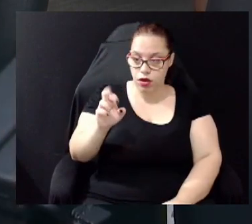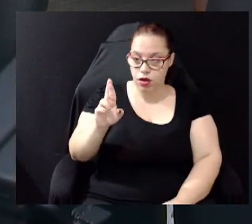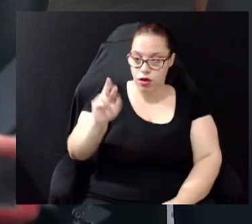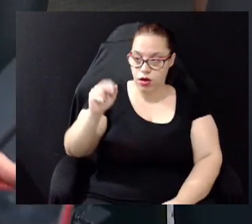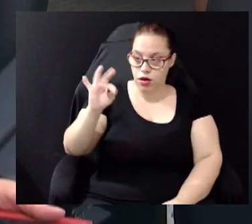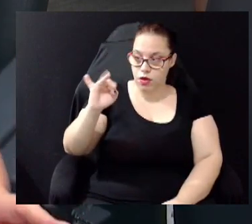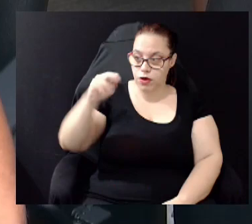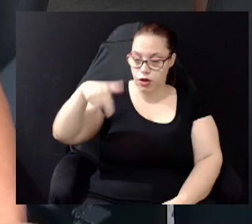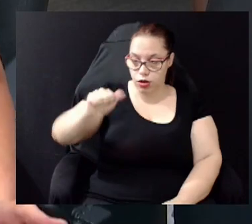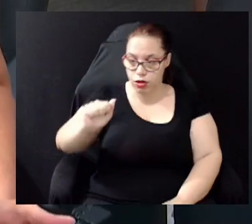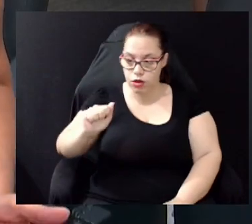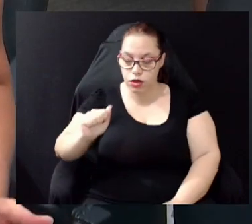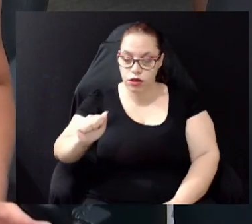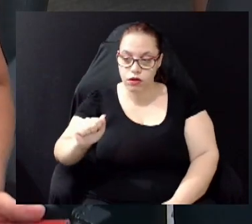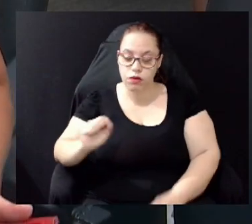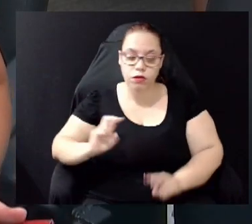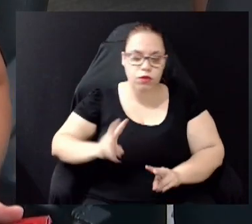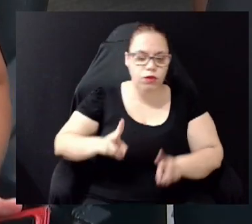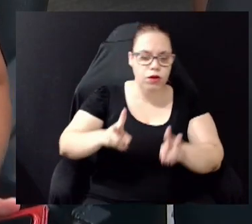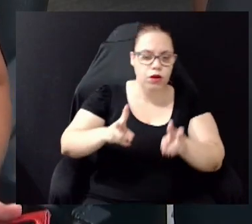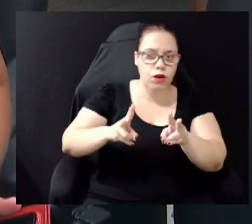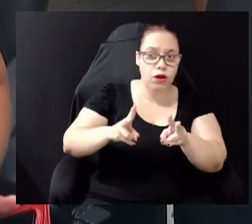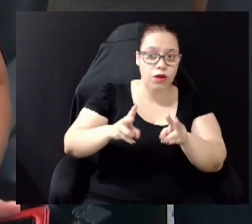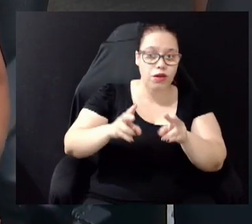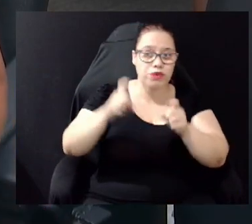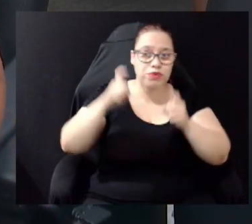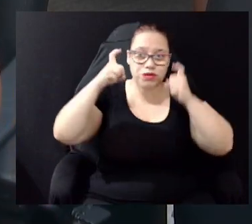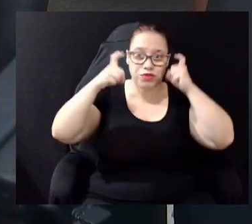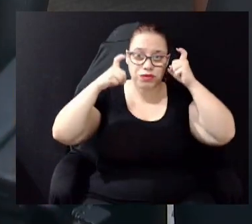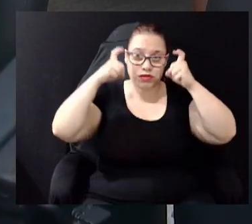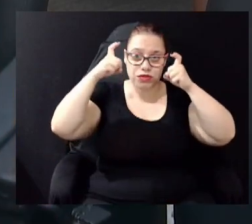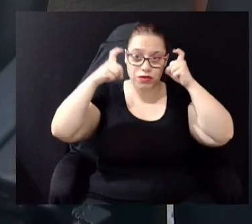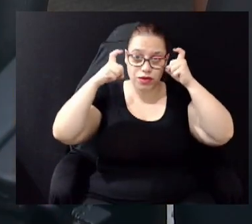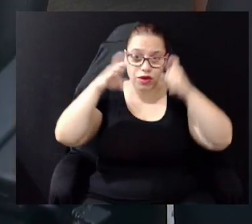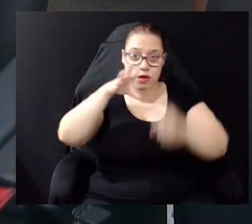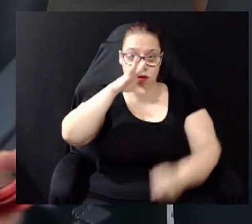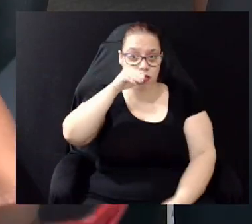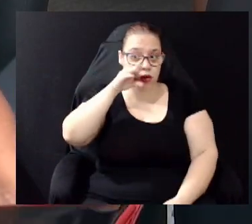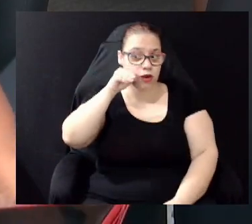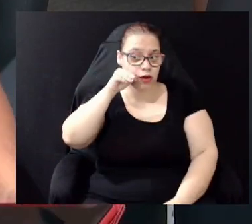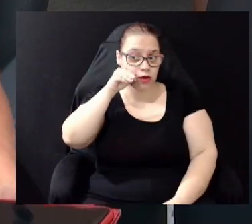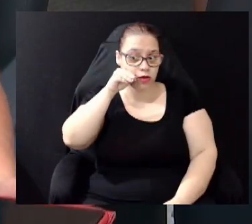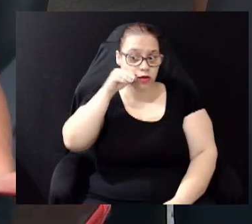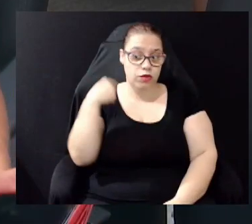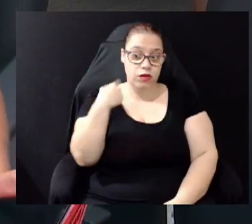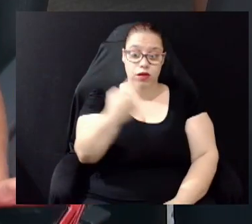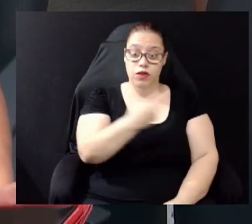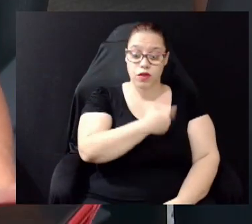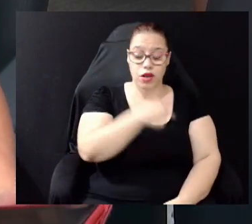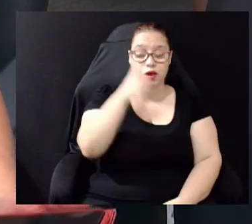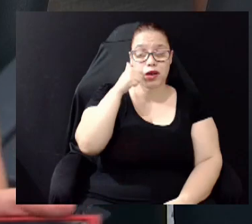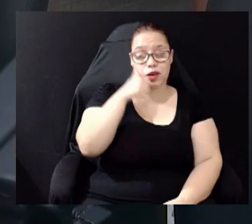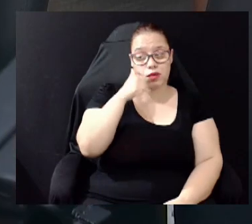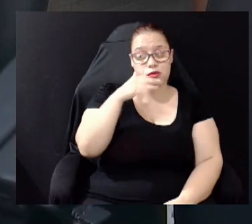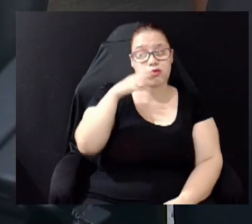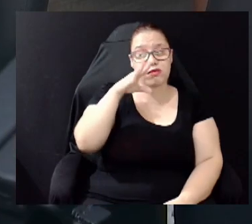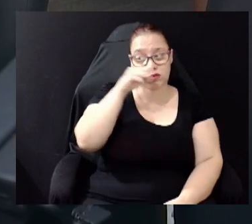a gente sempre já se preocupava com adolescentes, com as nossas adolescentes. E